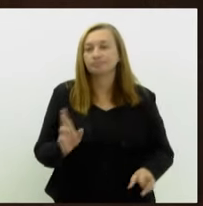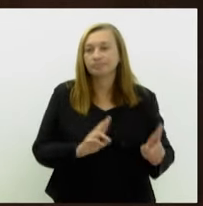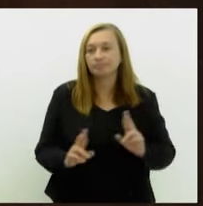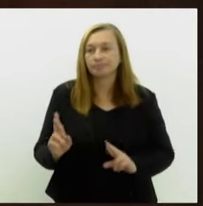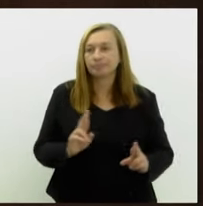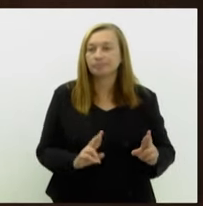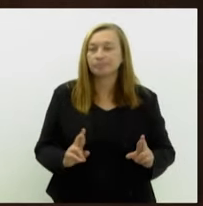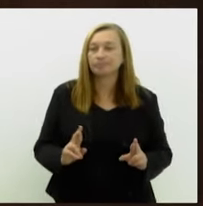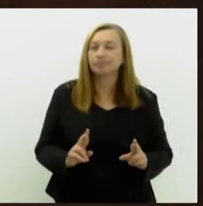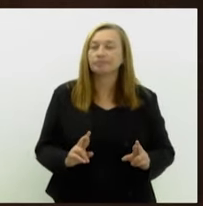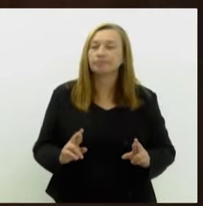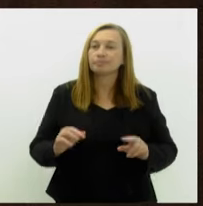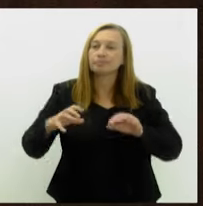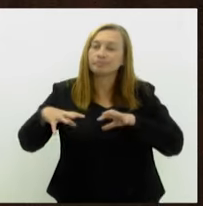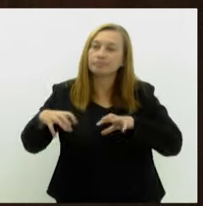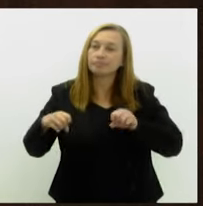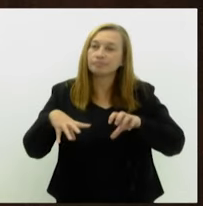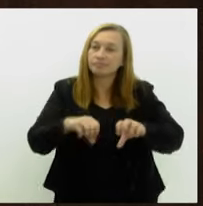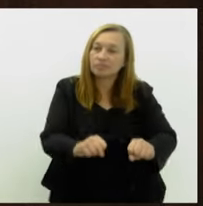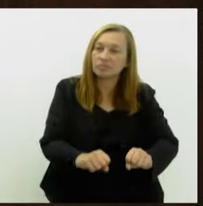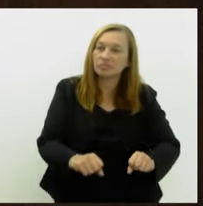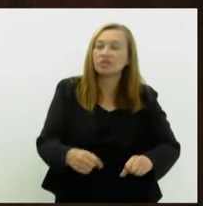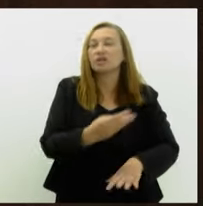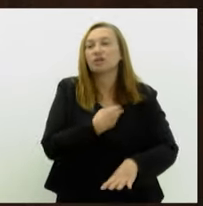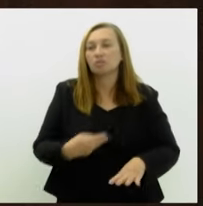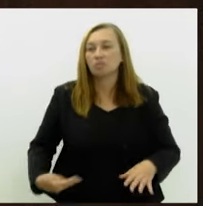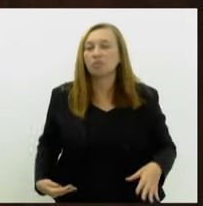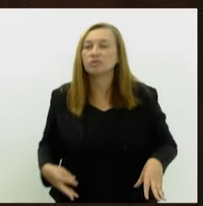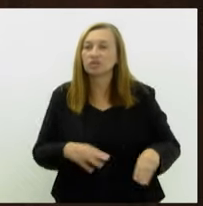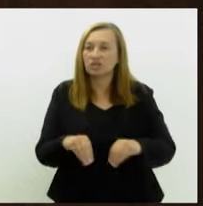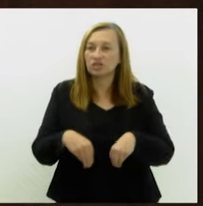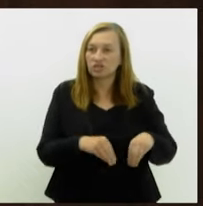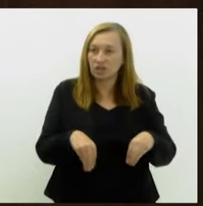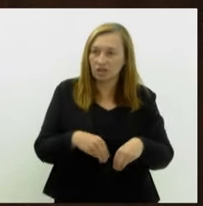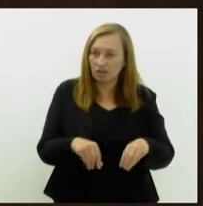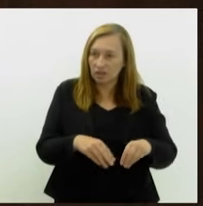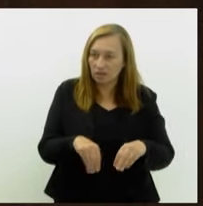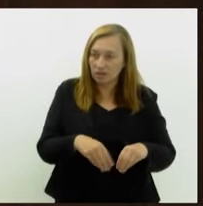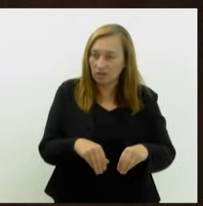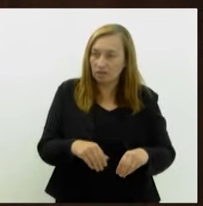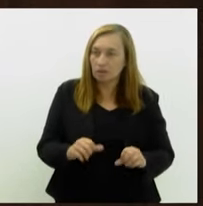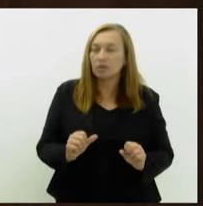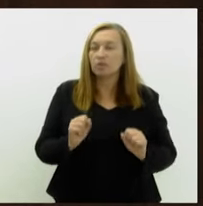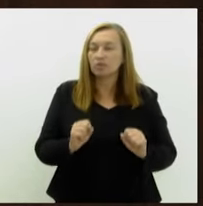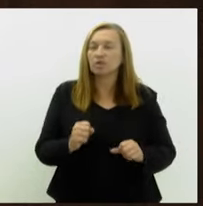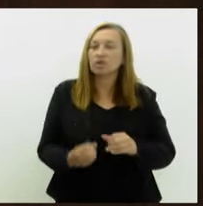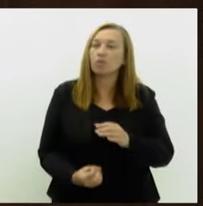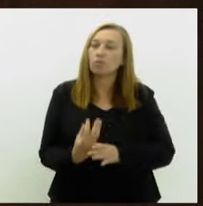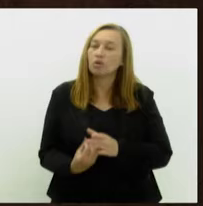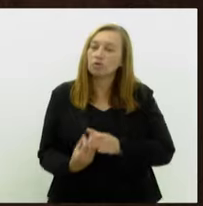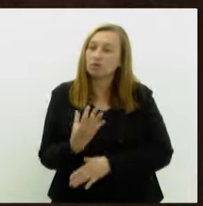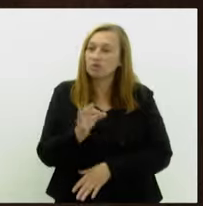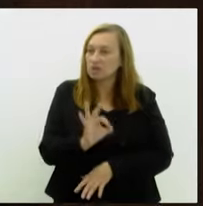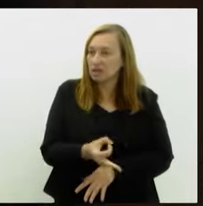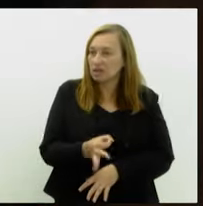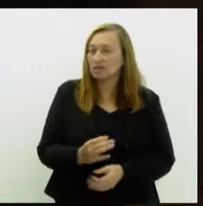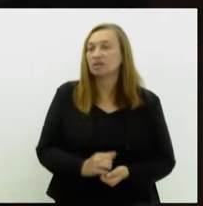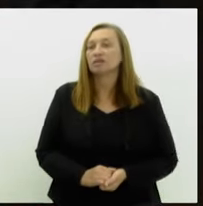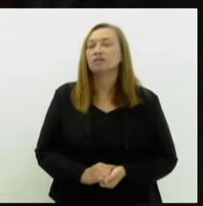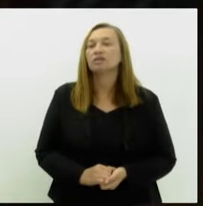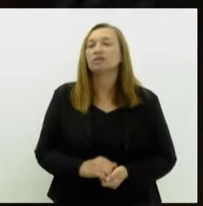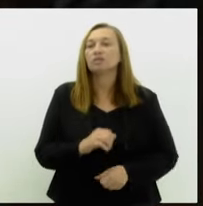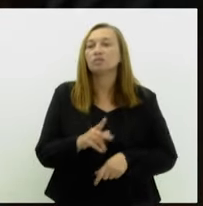à ocupação dos espaços públicos, das terras, inclusive terras para que a gente possa ter uma produção concreta para a